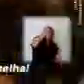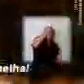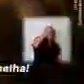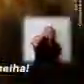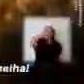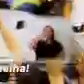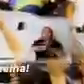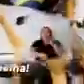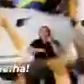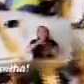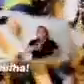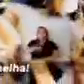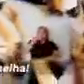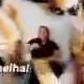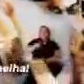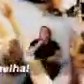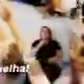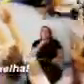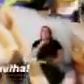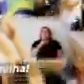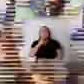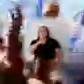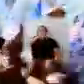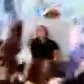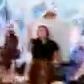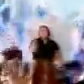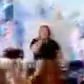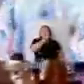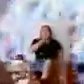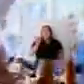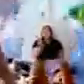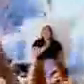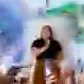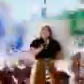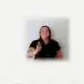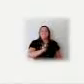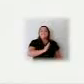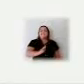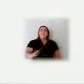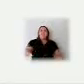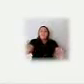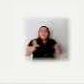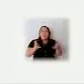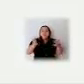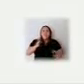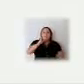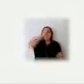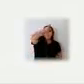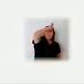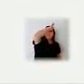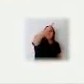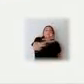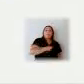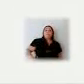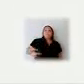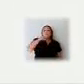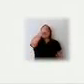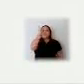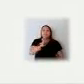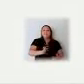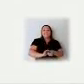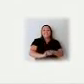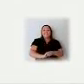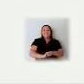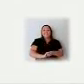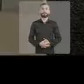força do povo Ela jamais será vermelha Brasil Brasil É o Bolsonaro